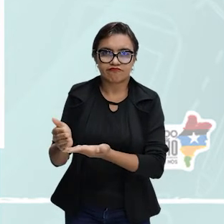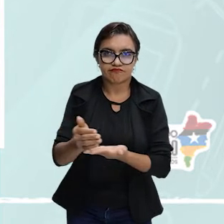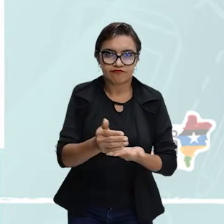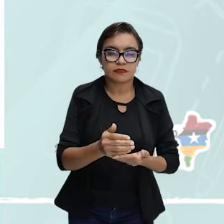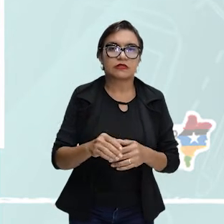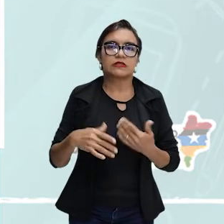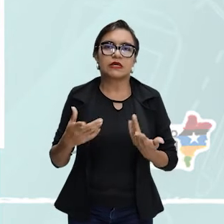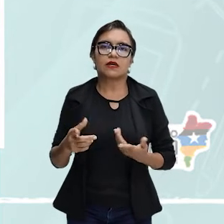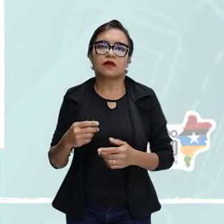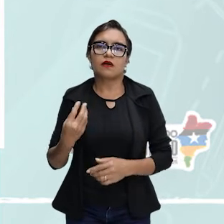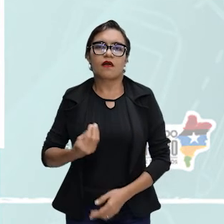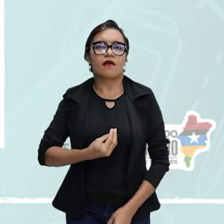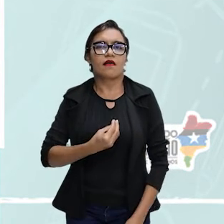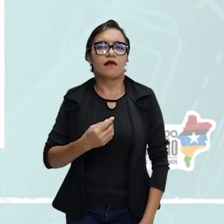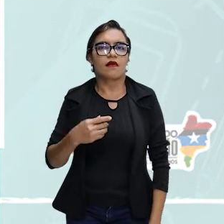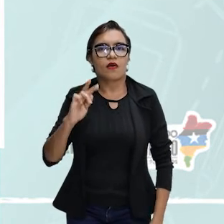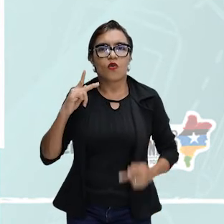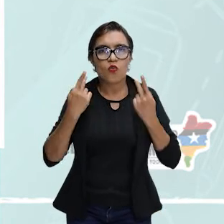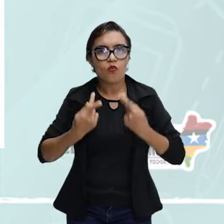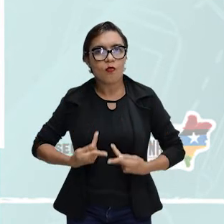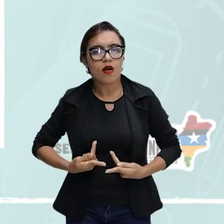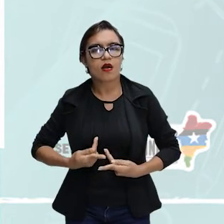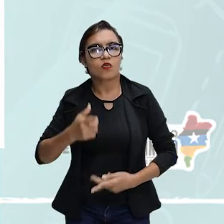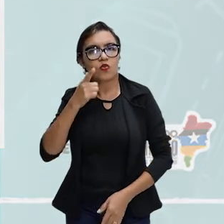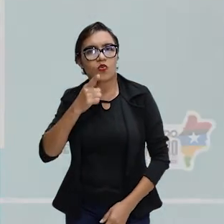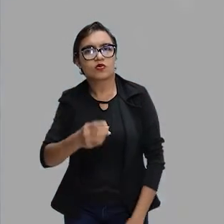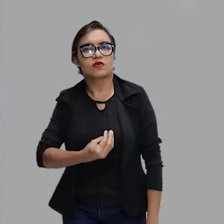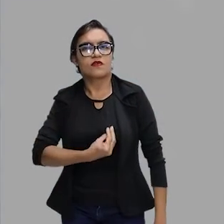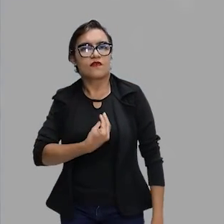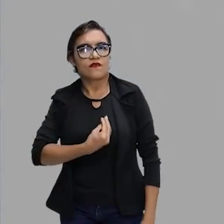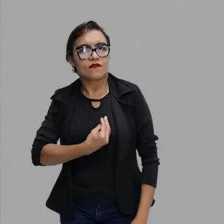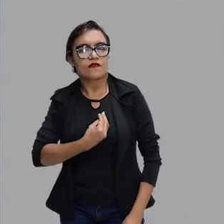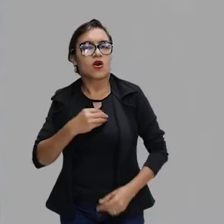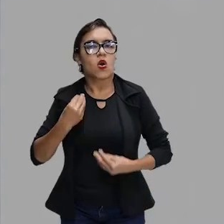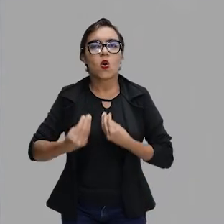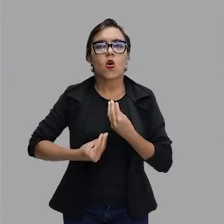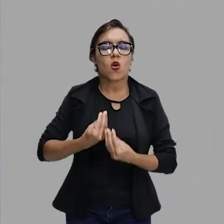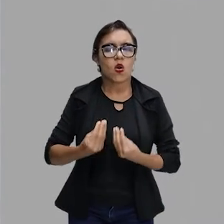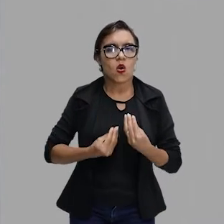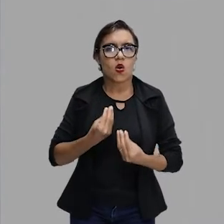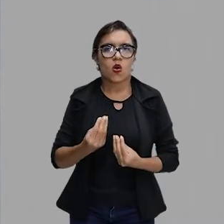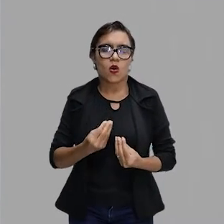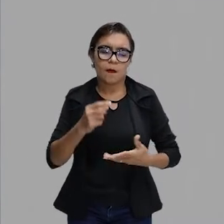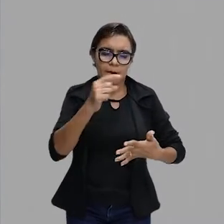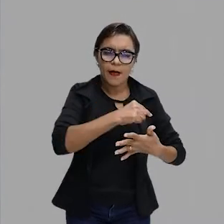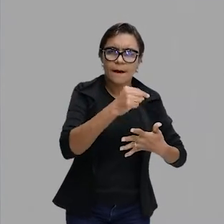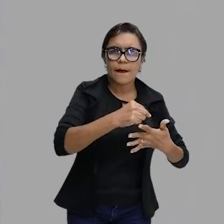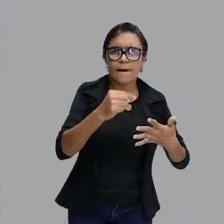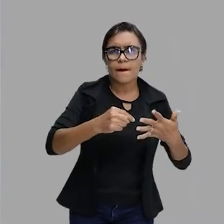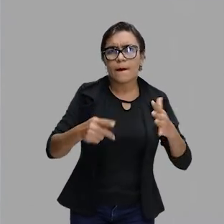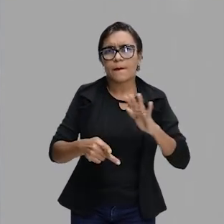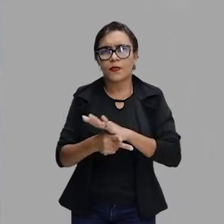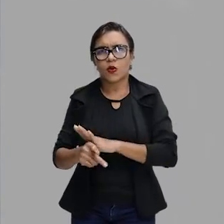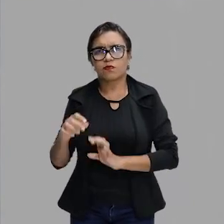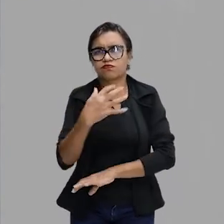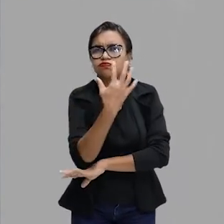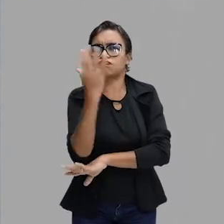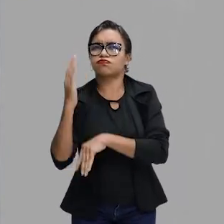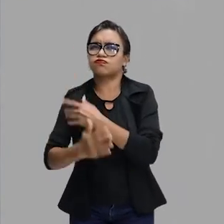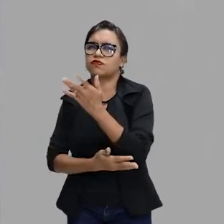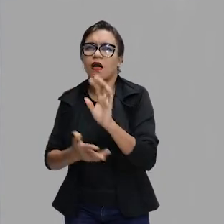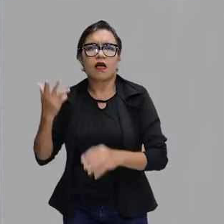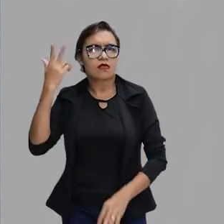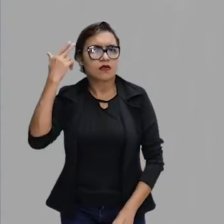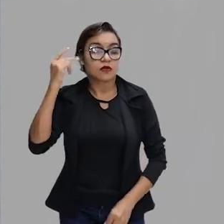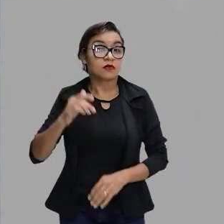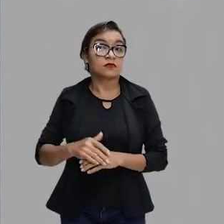tempo na forma de sobrevivência das sociedades, né? O ser humano ele catava ali os recursos naturais, né? E por consequência